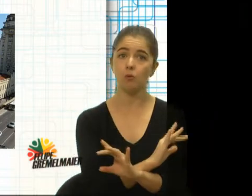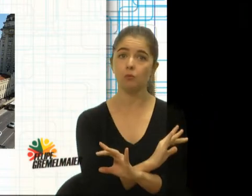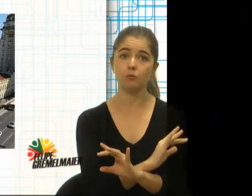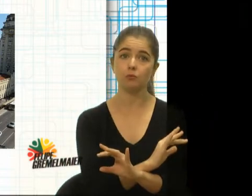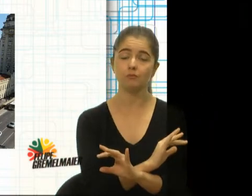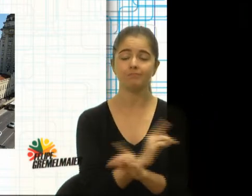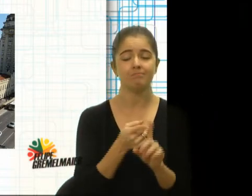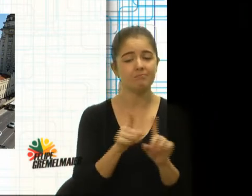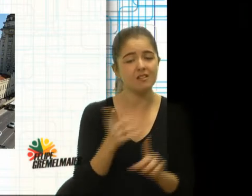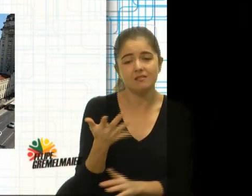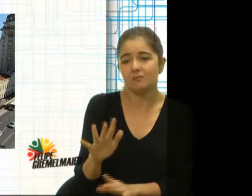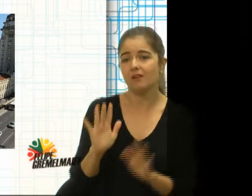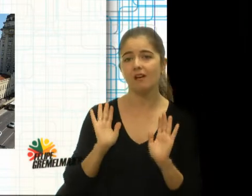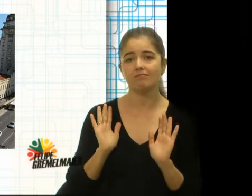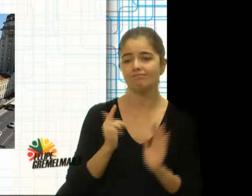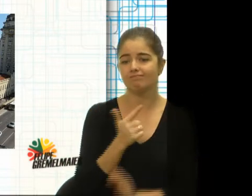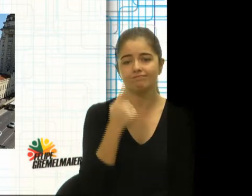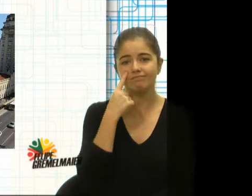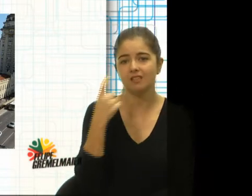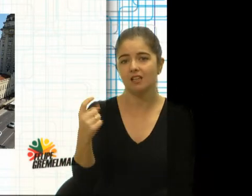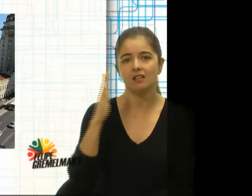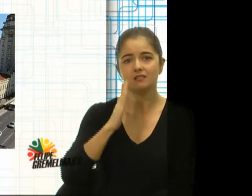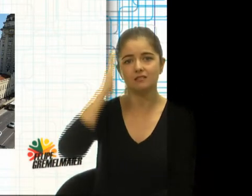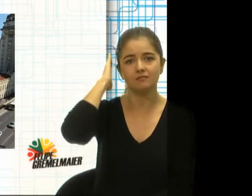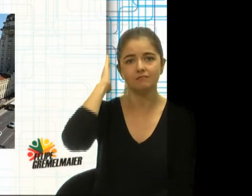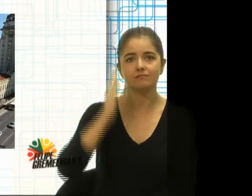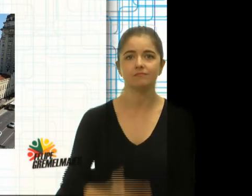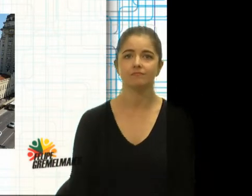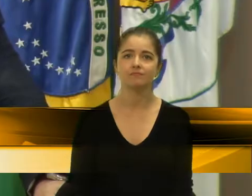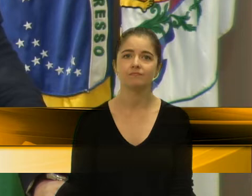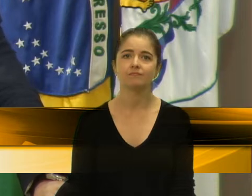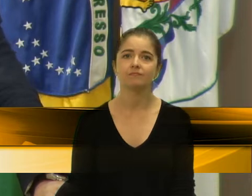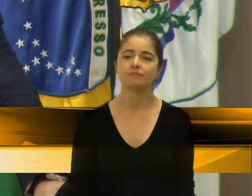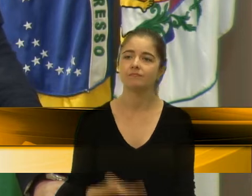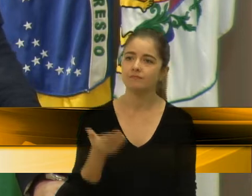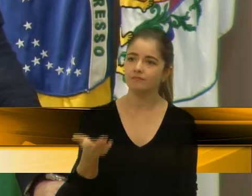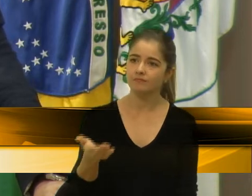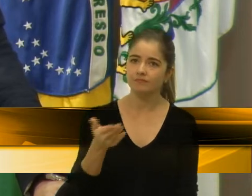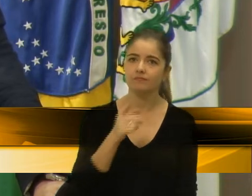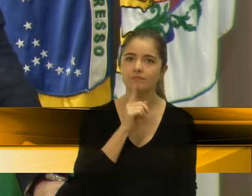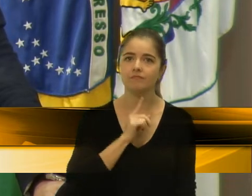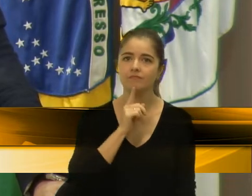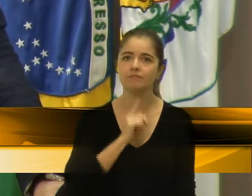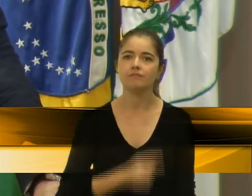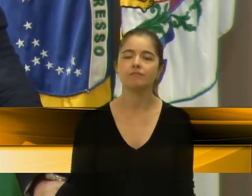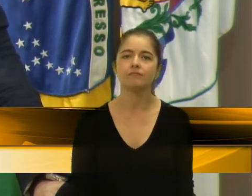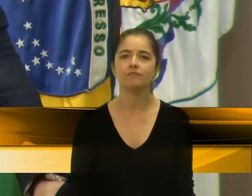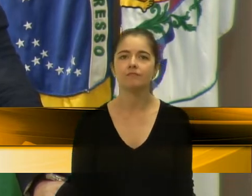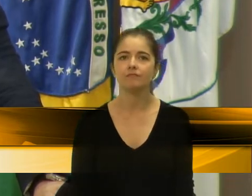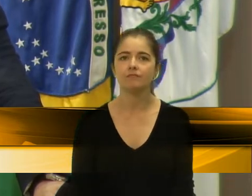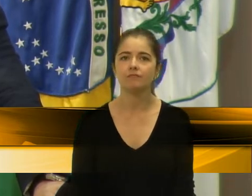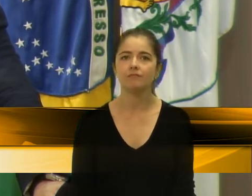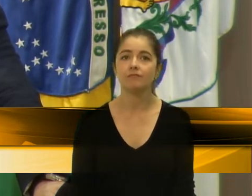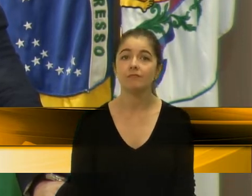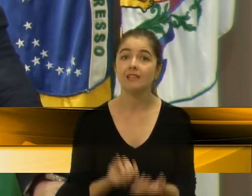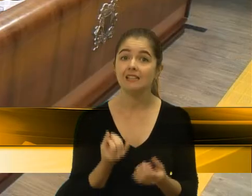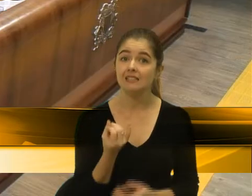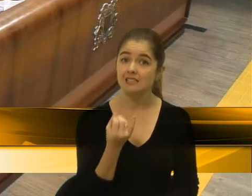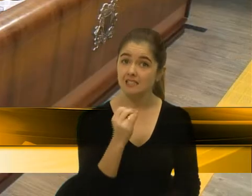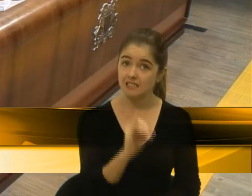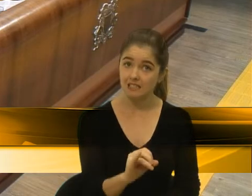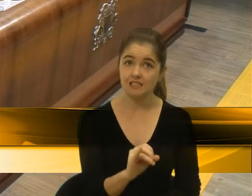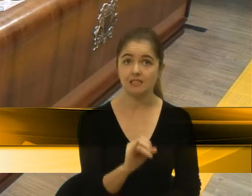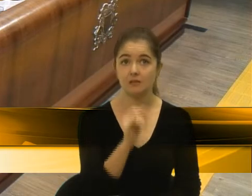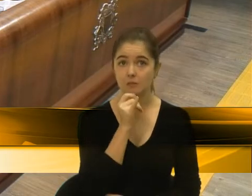não quer, não tem interesse. Vereador Alberto. Vereador Felipe, essa desocupação já